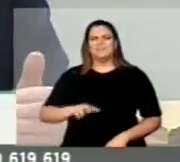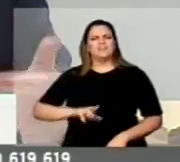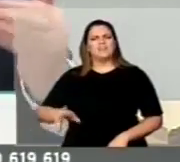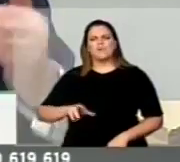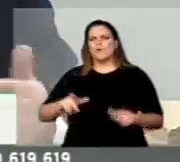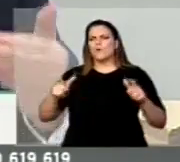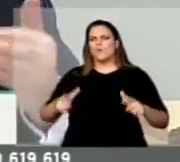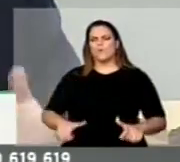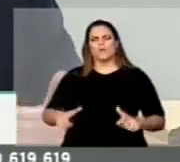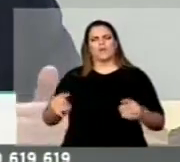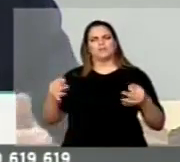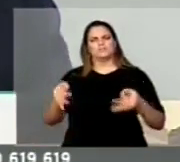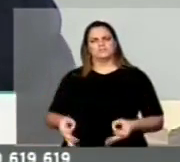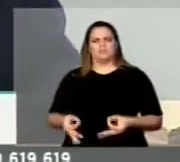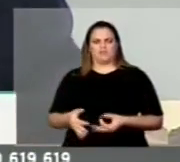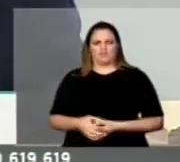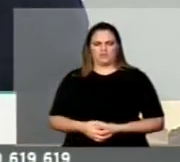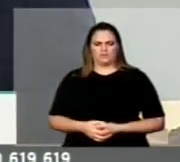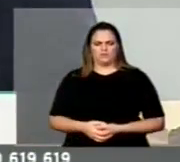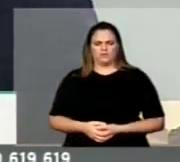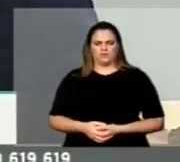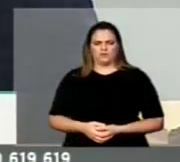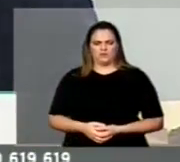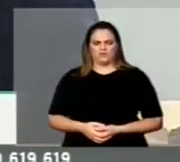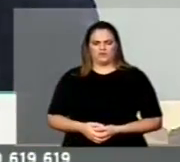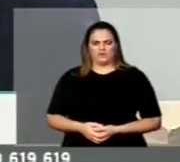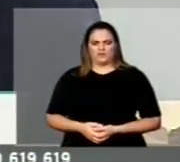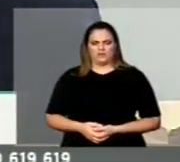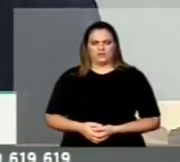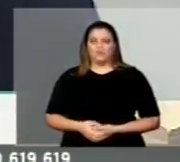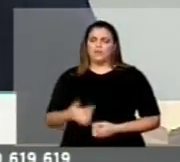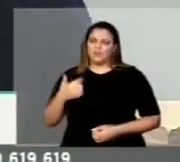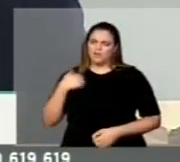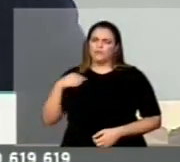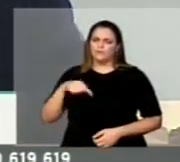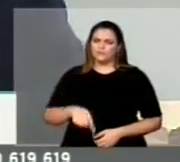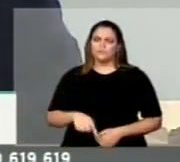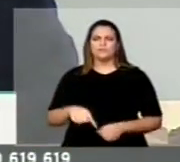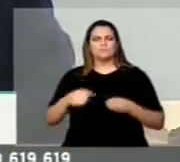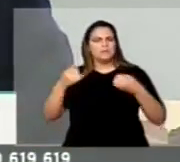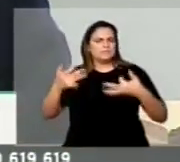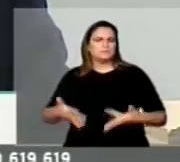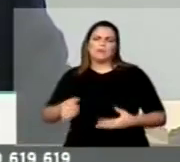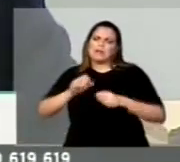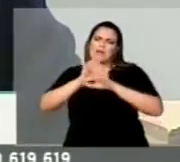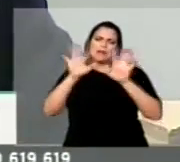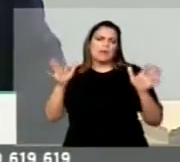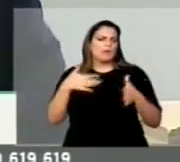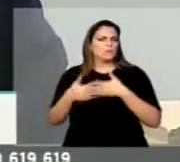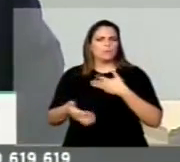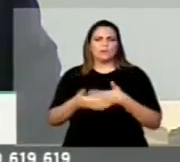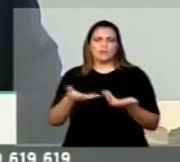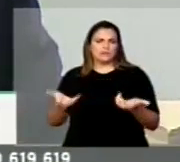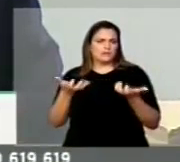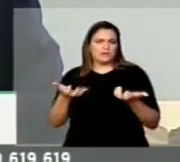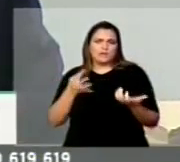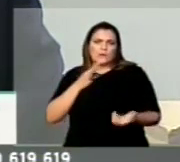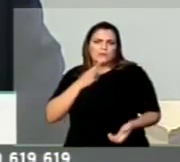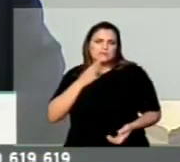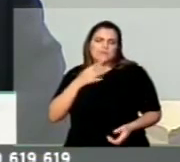é o 3893, é o 3983. Só para fazer o reparo, para que todos tenham acesso e possam conhecer. Eu não tenho nenhum problema de me